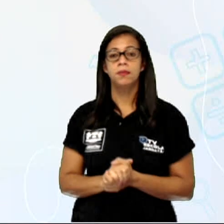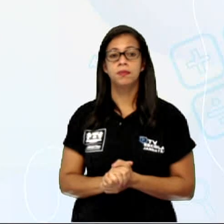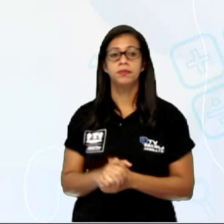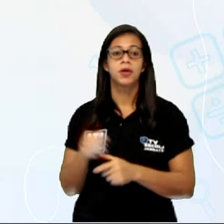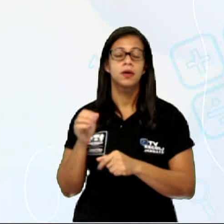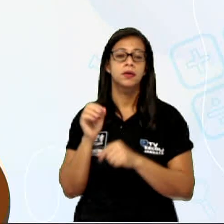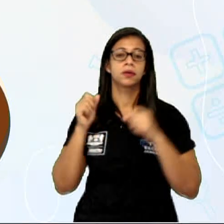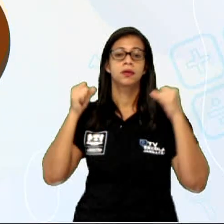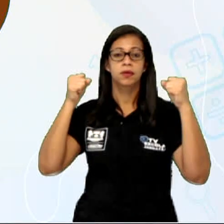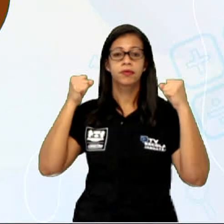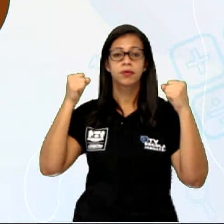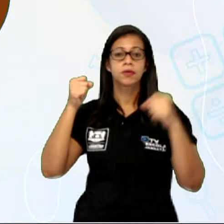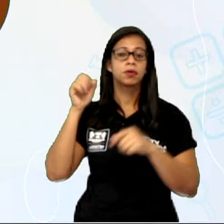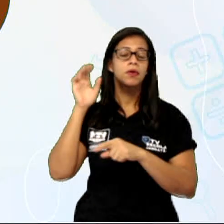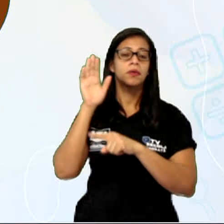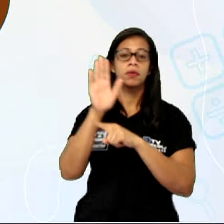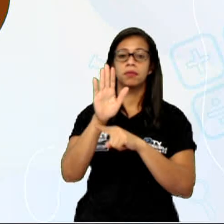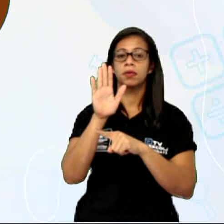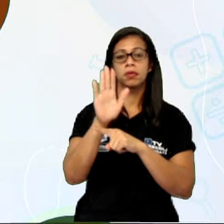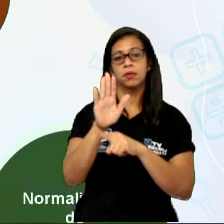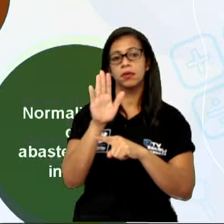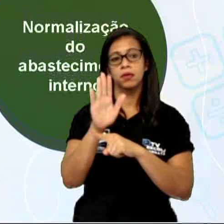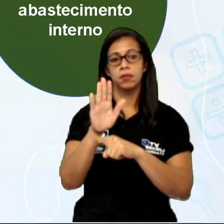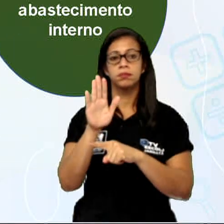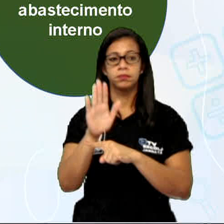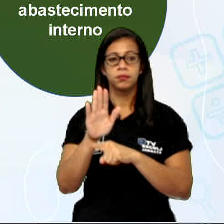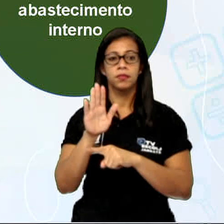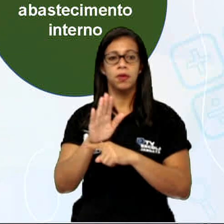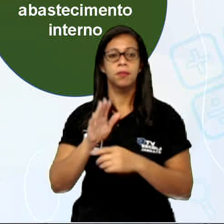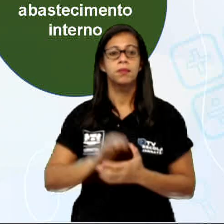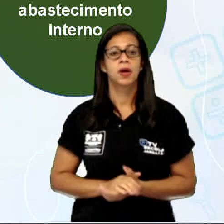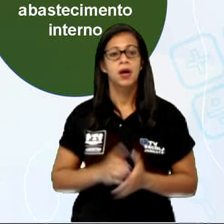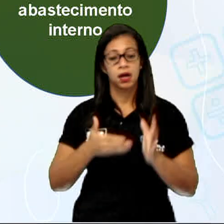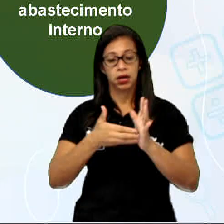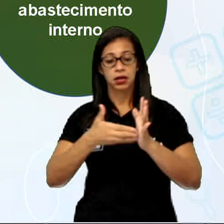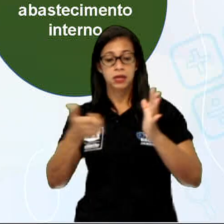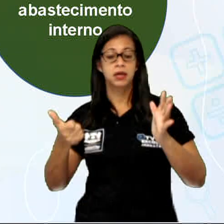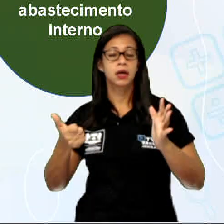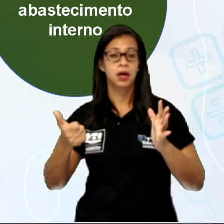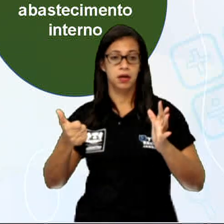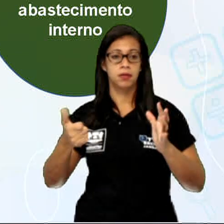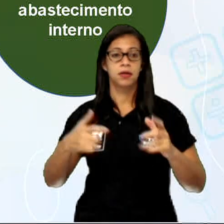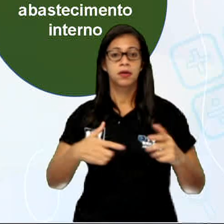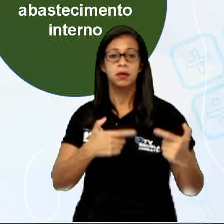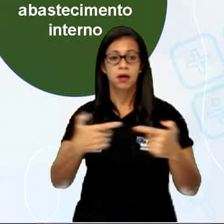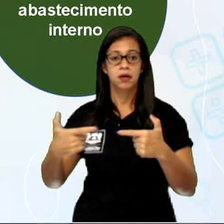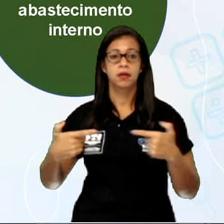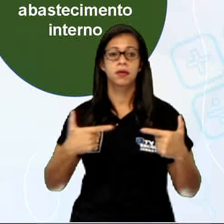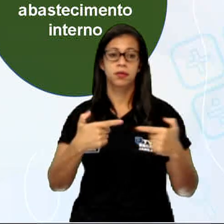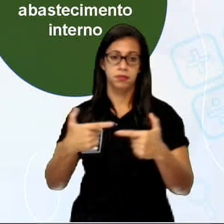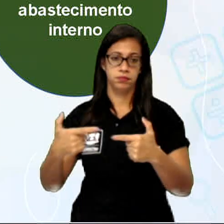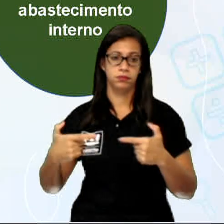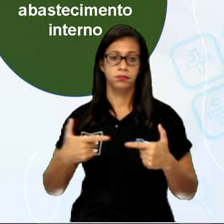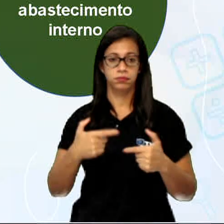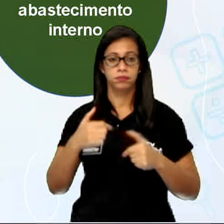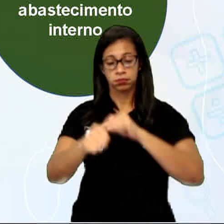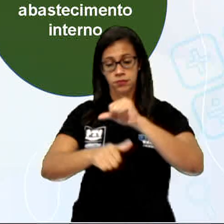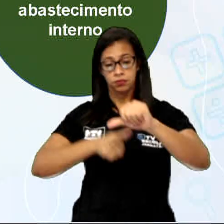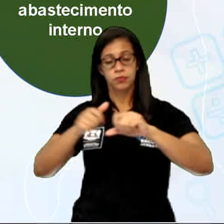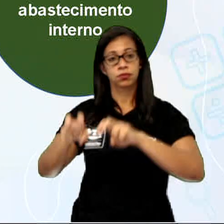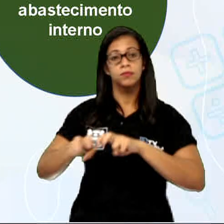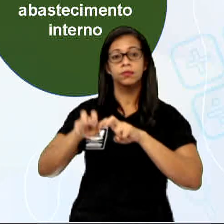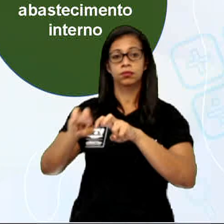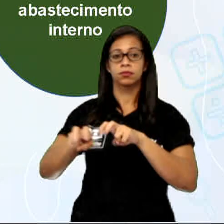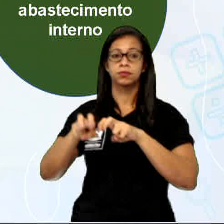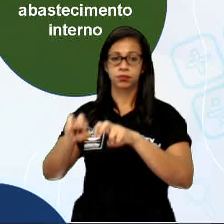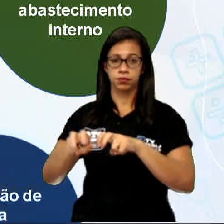da guerra, a reforma agrária, a normalização do abastecimento interno, a